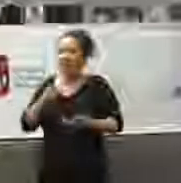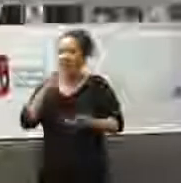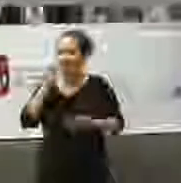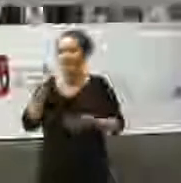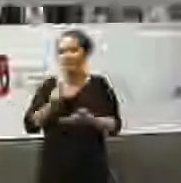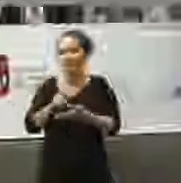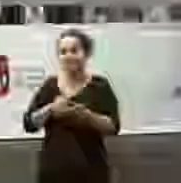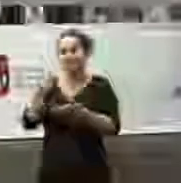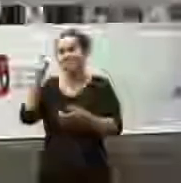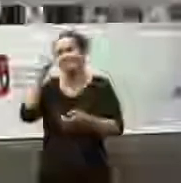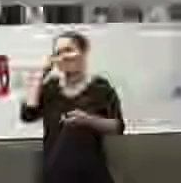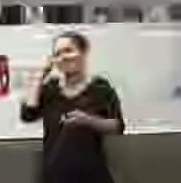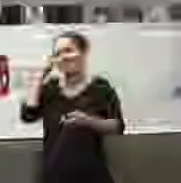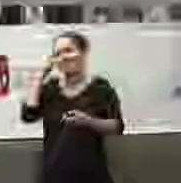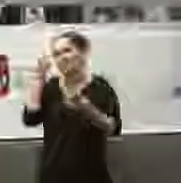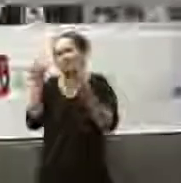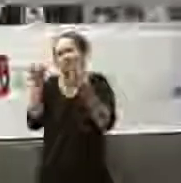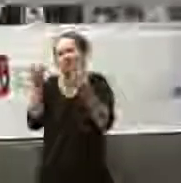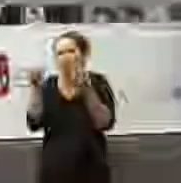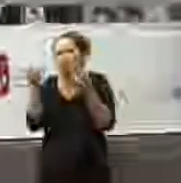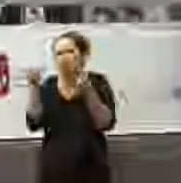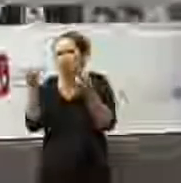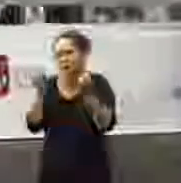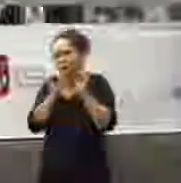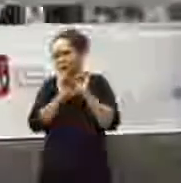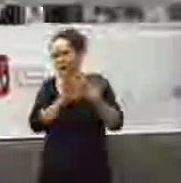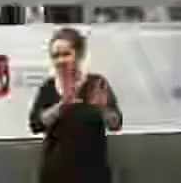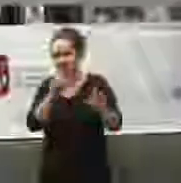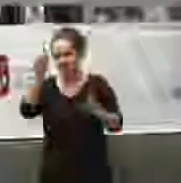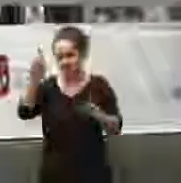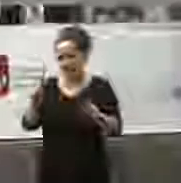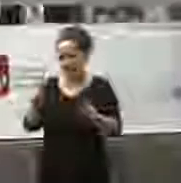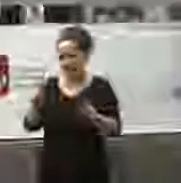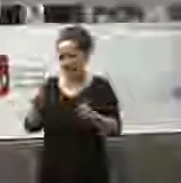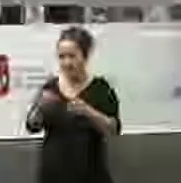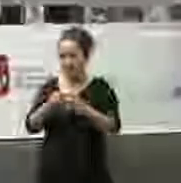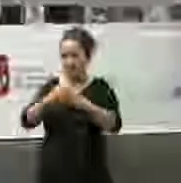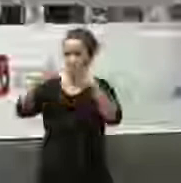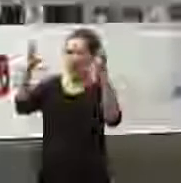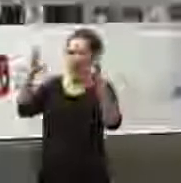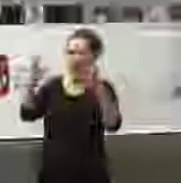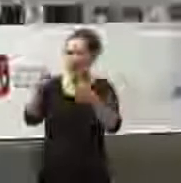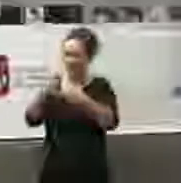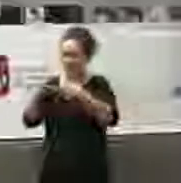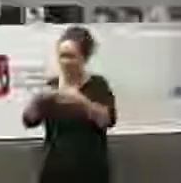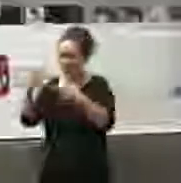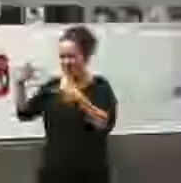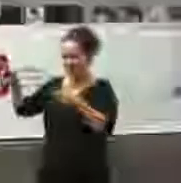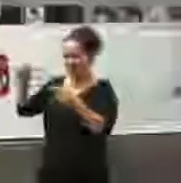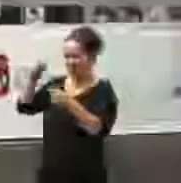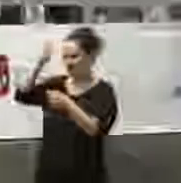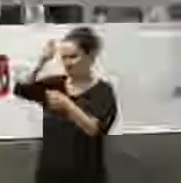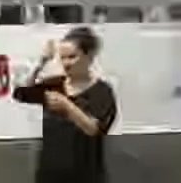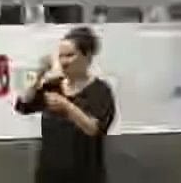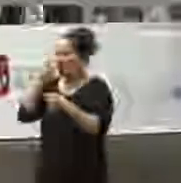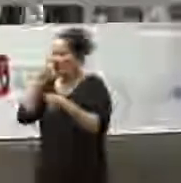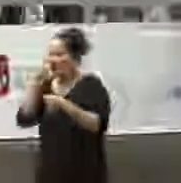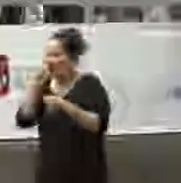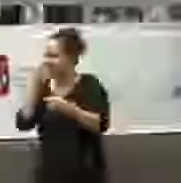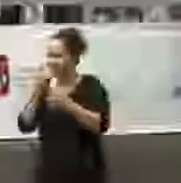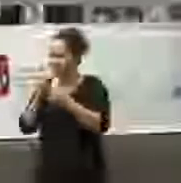milhão de vezes naquele mesmo mês largar a gestão e passar a bomba para o próximo mas eu achei que